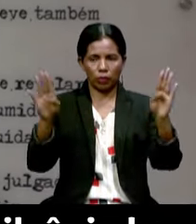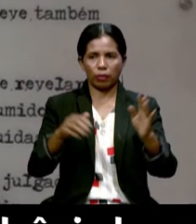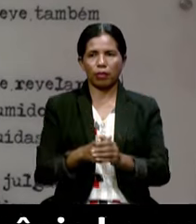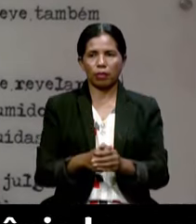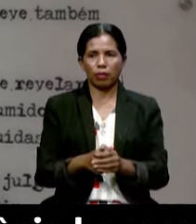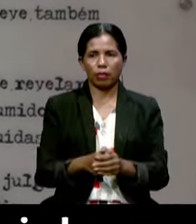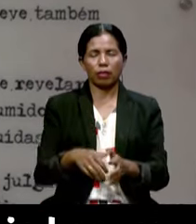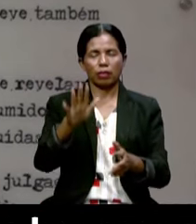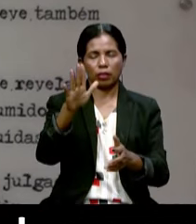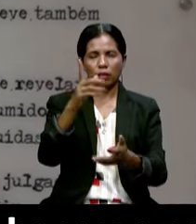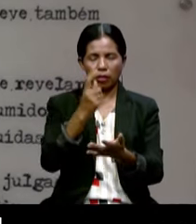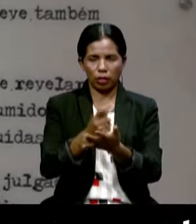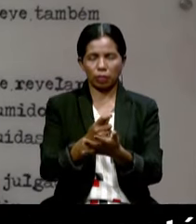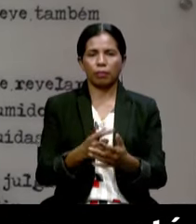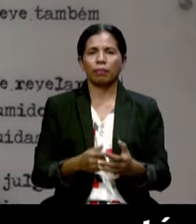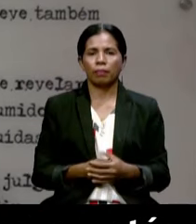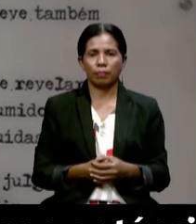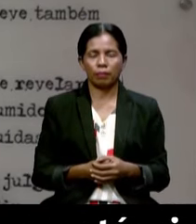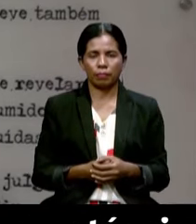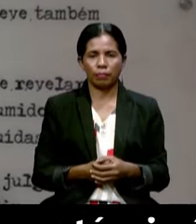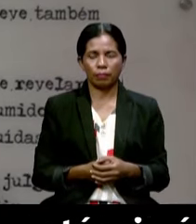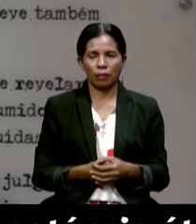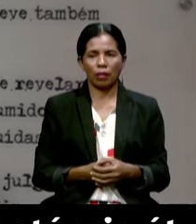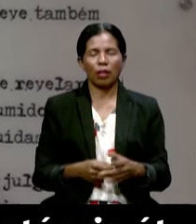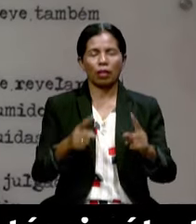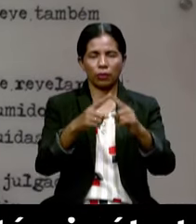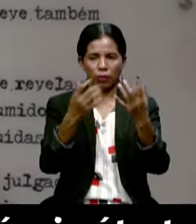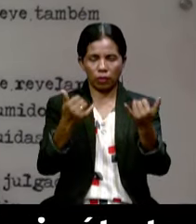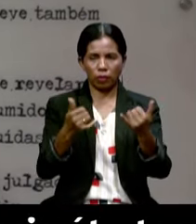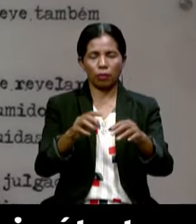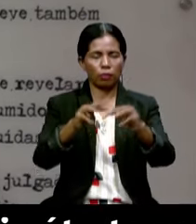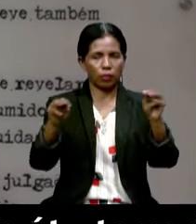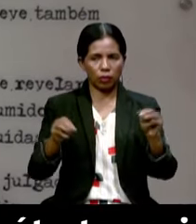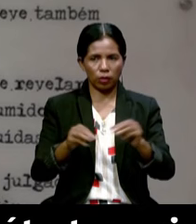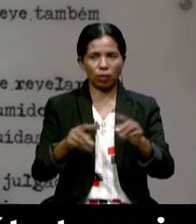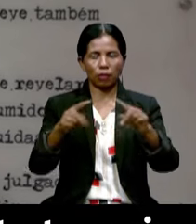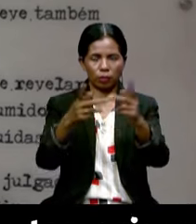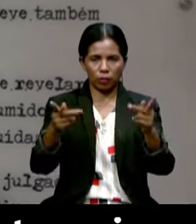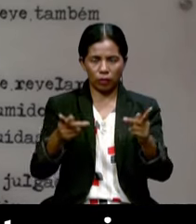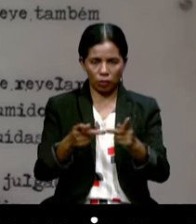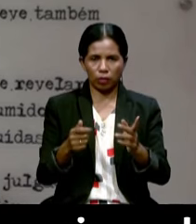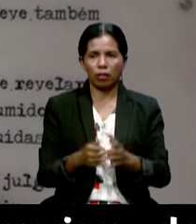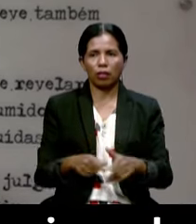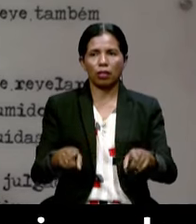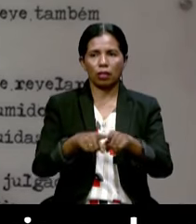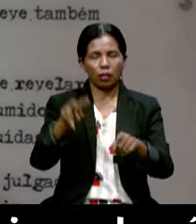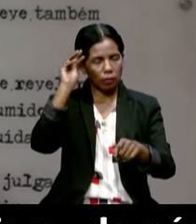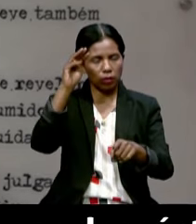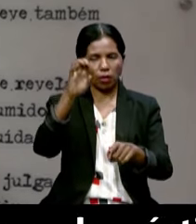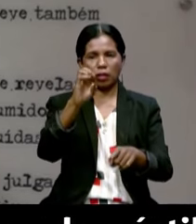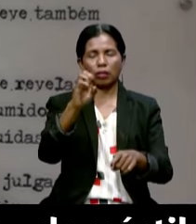1000. Mais de 1000. Mas se não é lá, você tem a nacional, até município, não tem posto, será, por exemplo, o Ministério da Administração